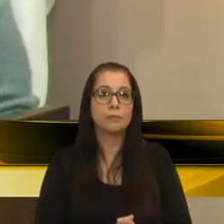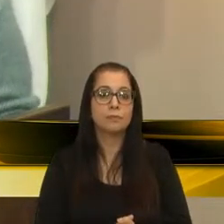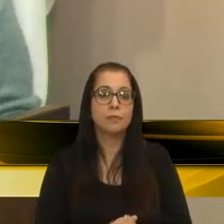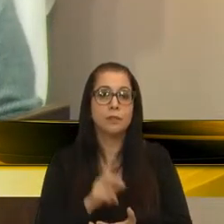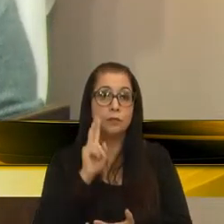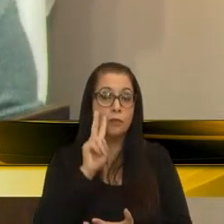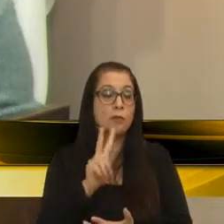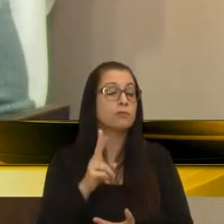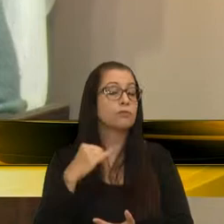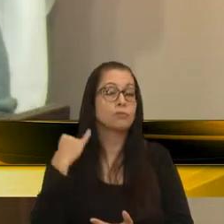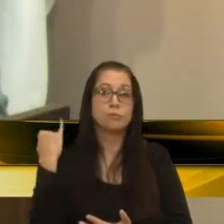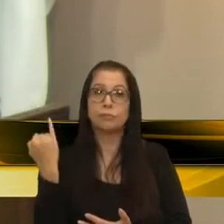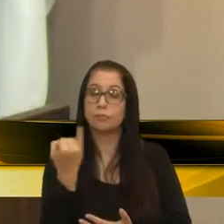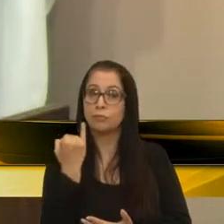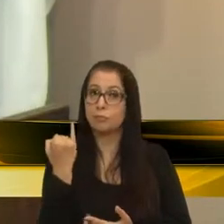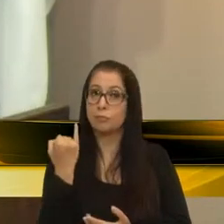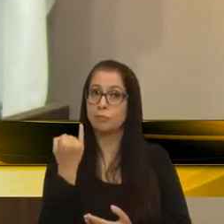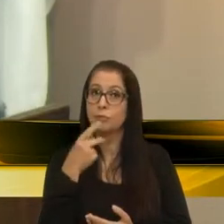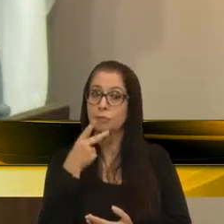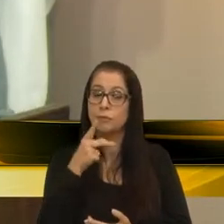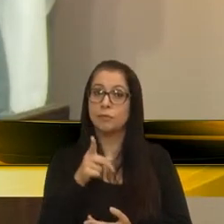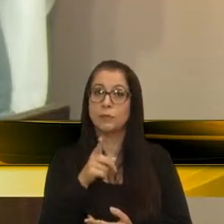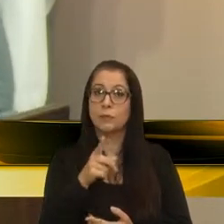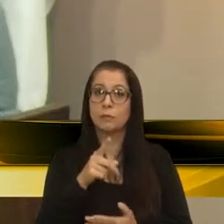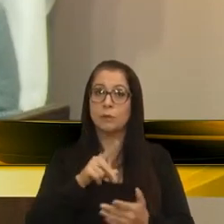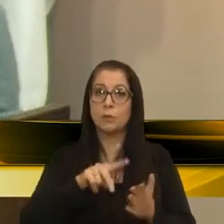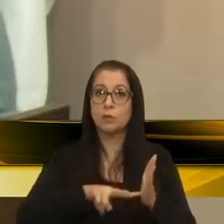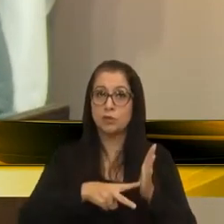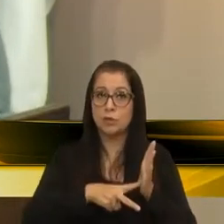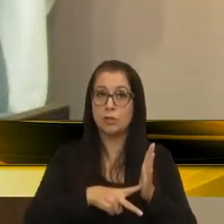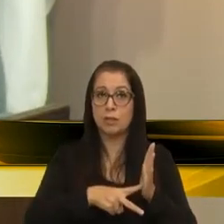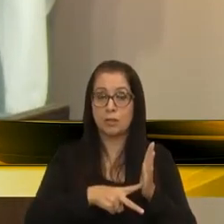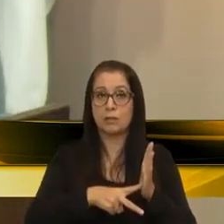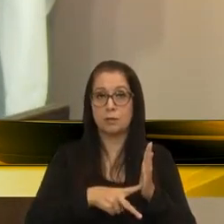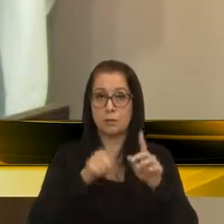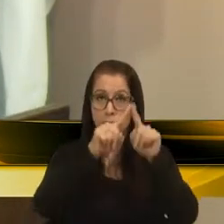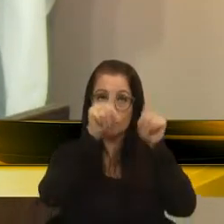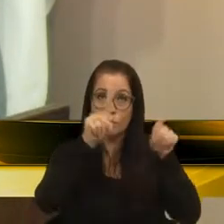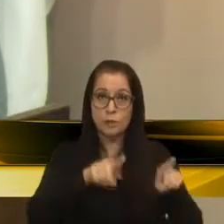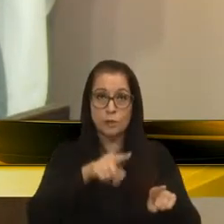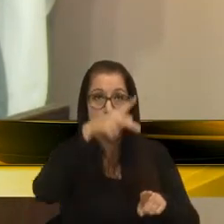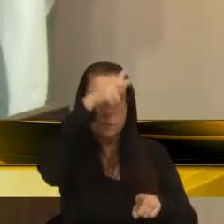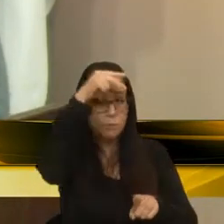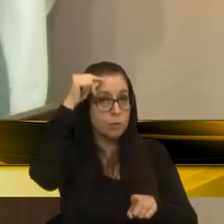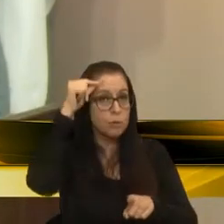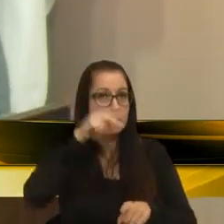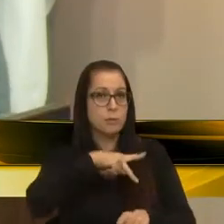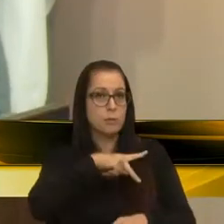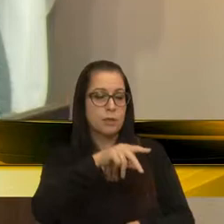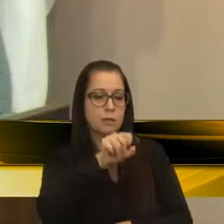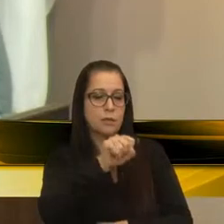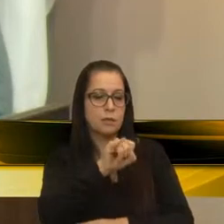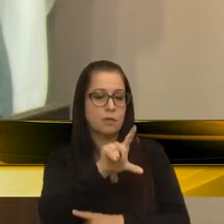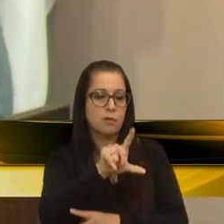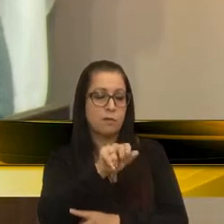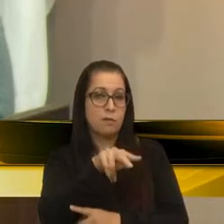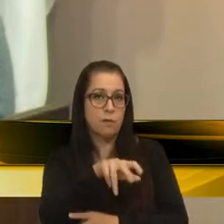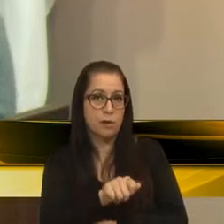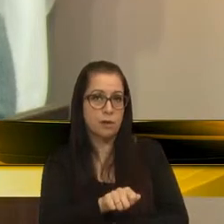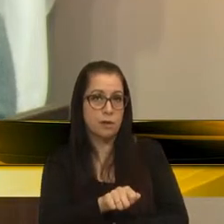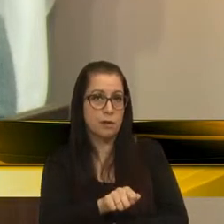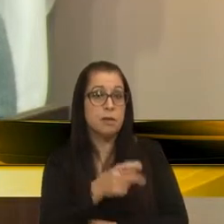Vejo que é bem importante o contraponto feito pelo Sindiserve, na pessoa da presidente, a Silvana, onde